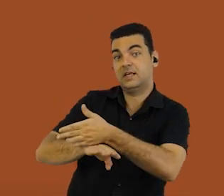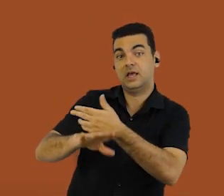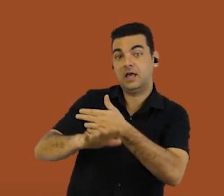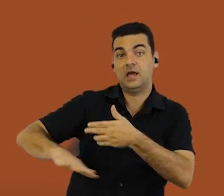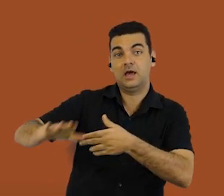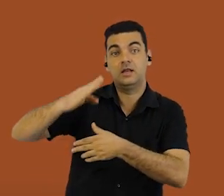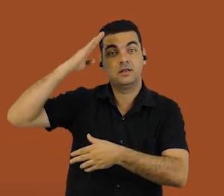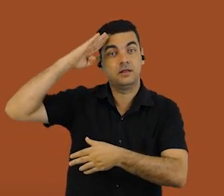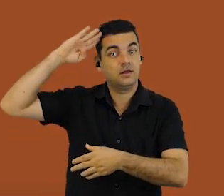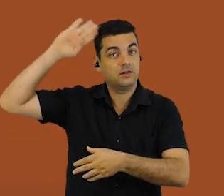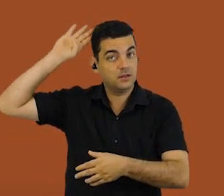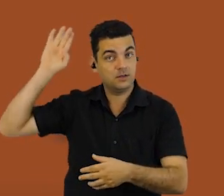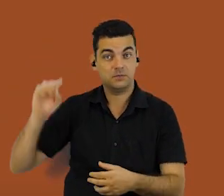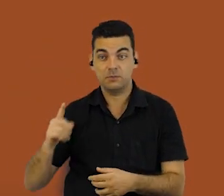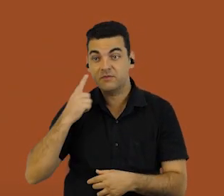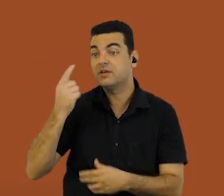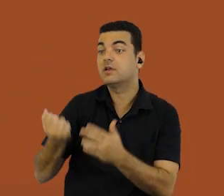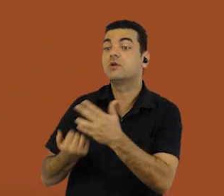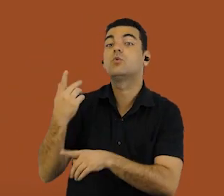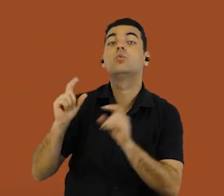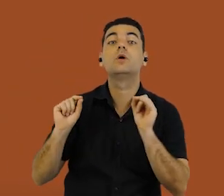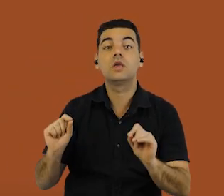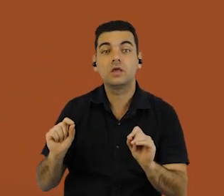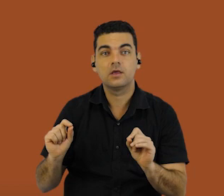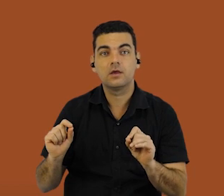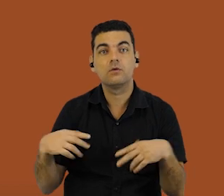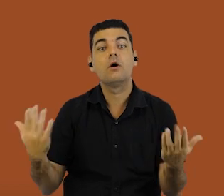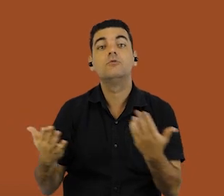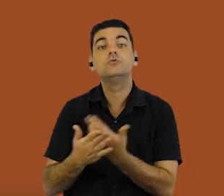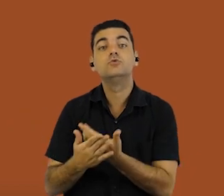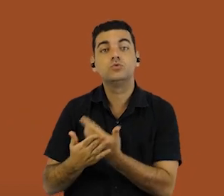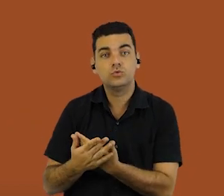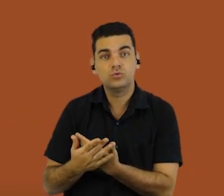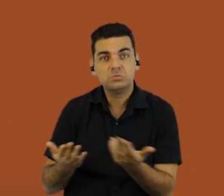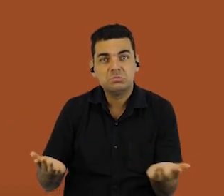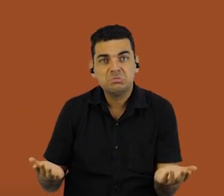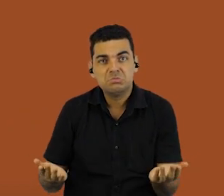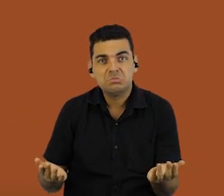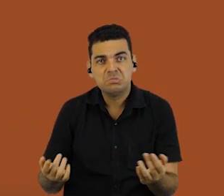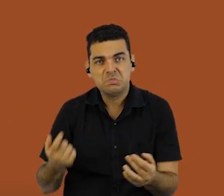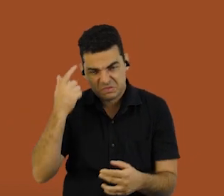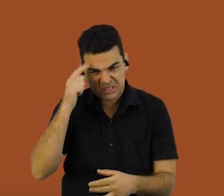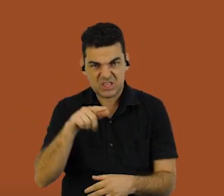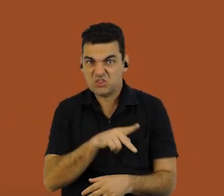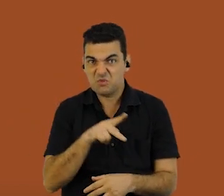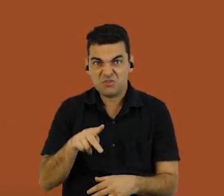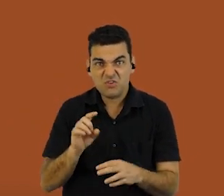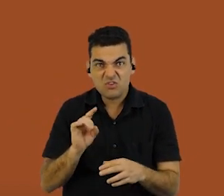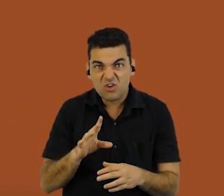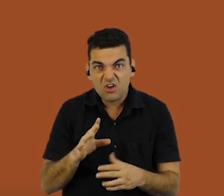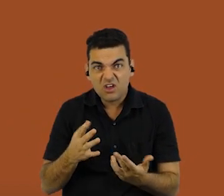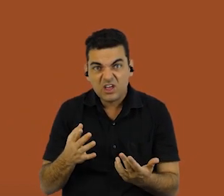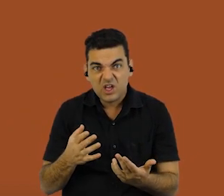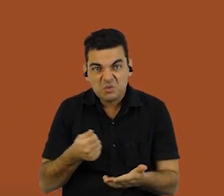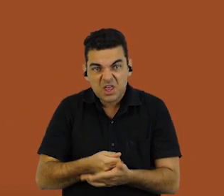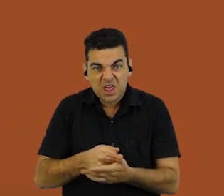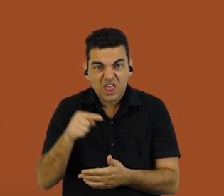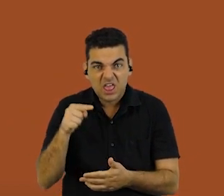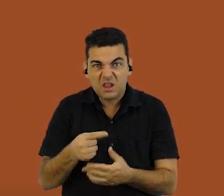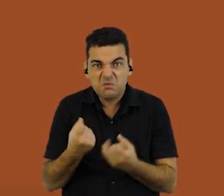os espaços acadêmicos para saber o que está sendo produzido. Porque esperar que o professor, que recebe uma nova